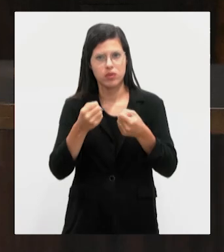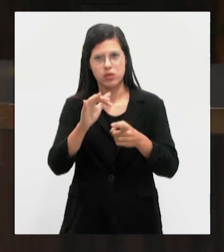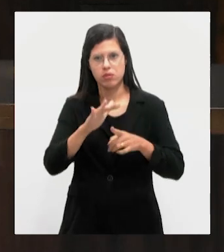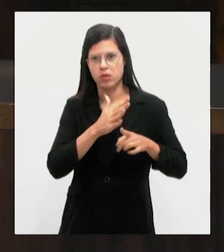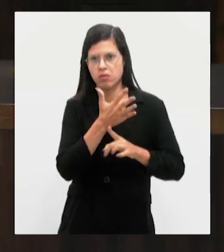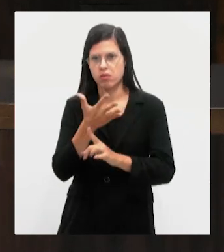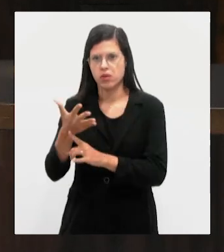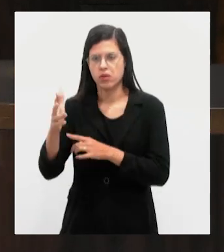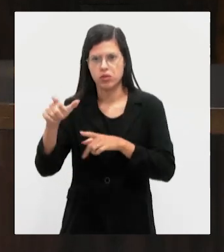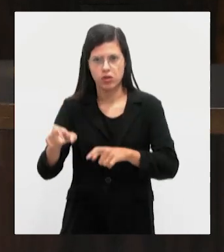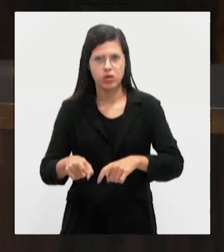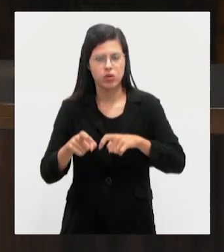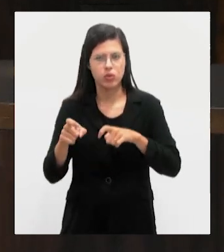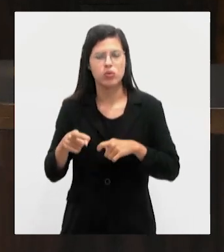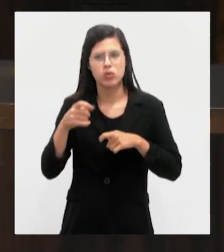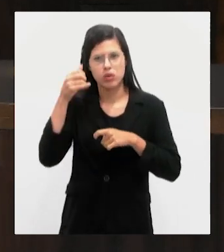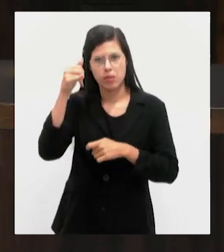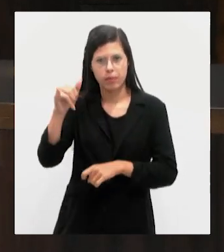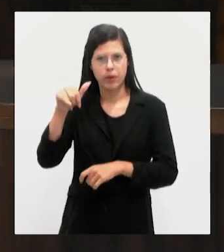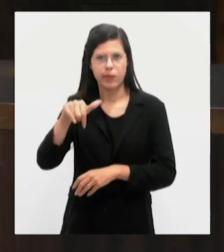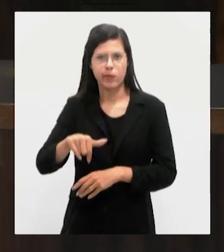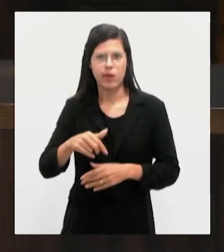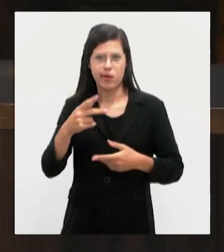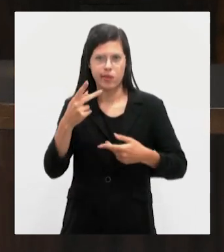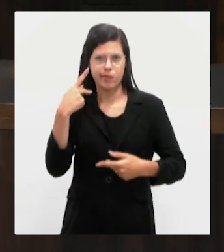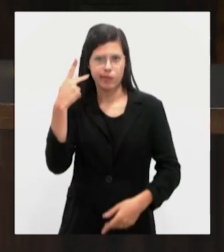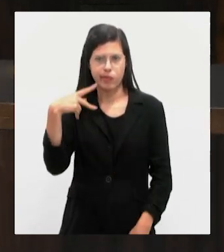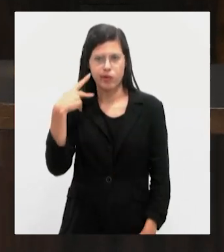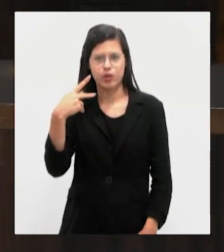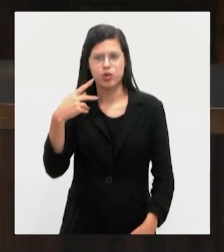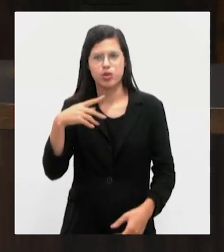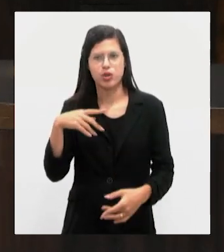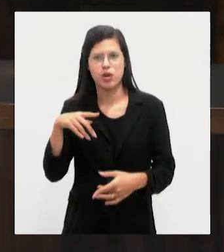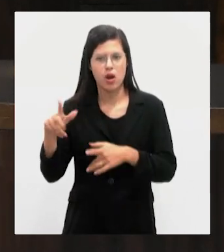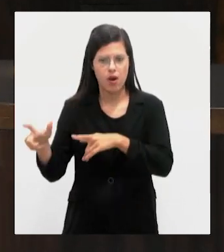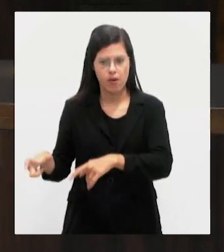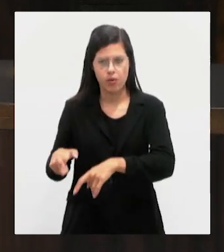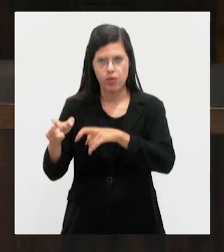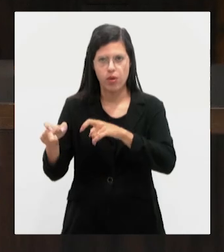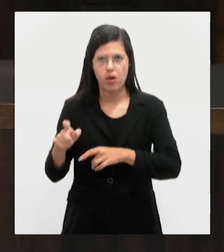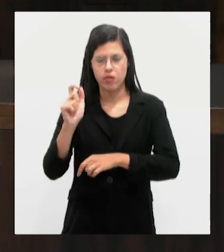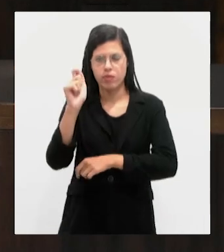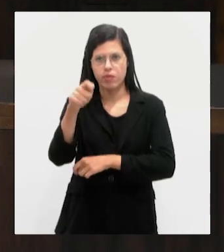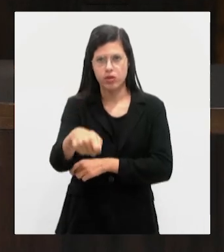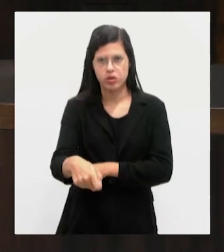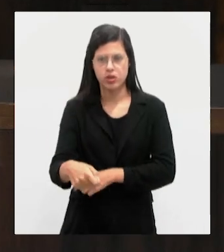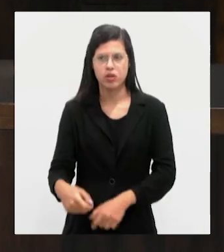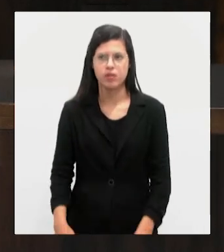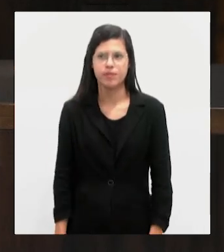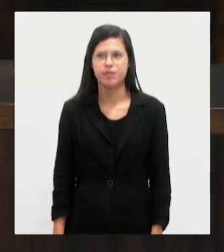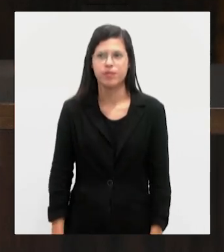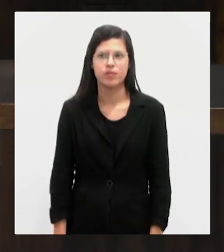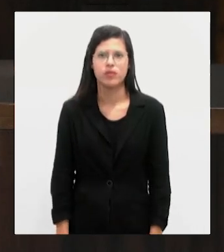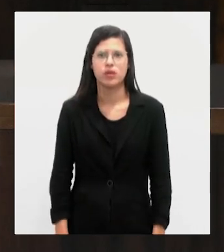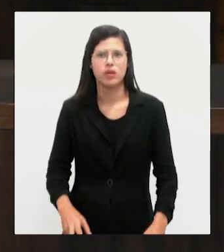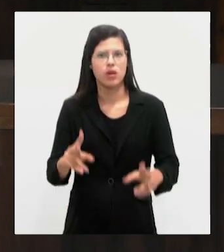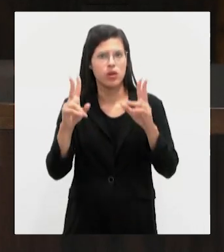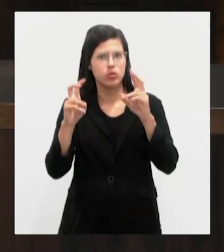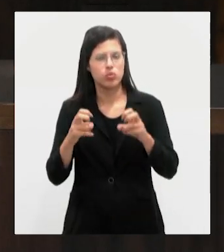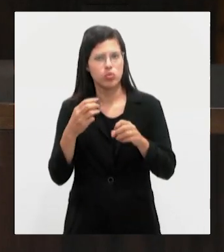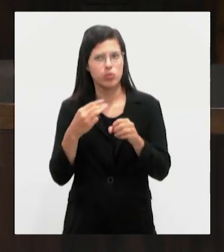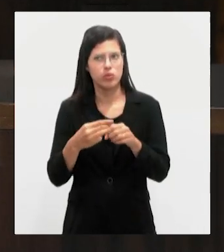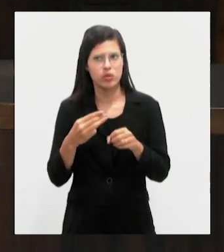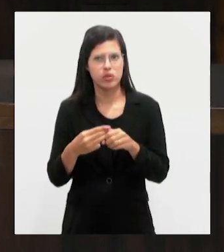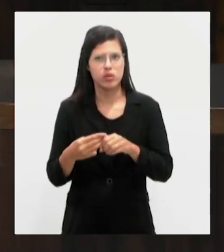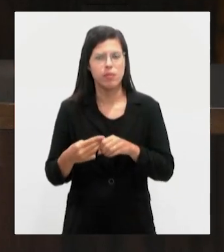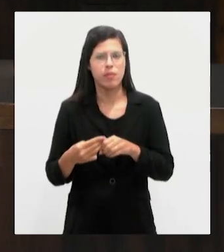de Agricultura, Pecuária e Políticas Rural, Agrária e Pesqueira, de Assuntos Municipais e de